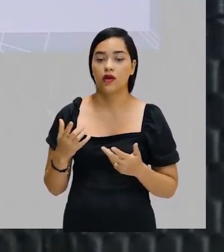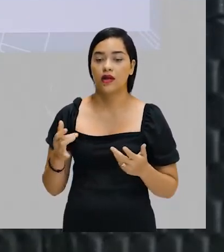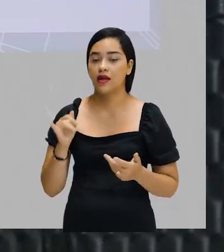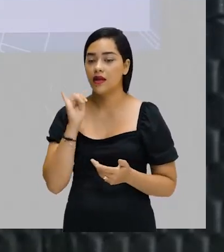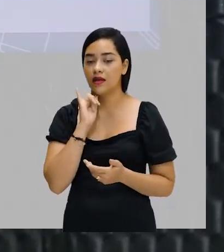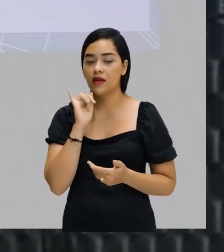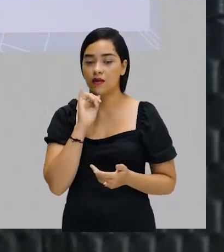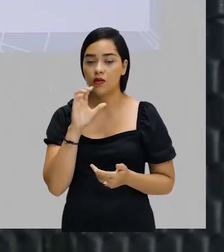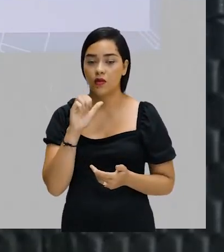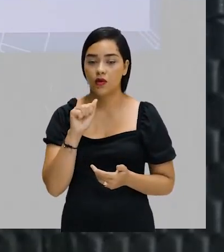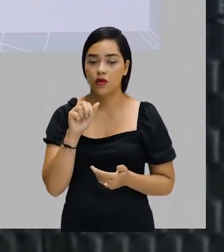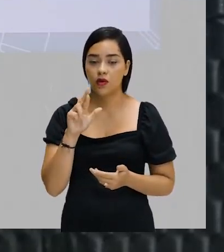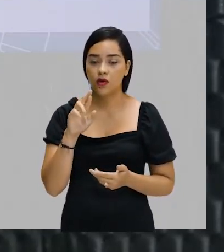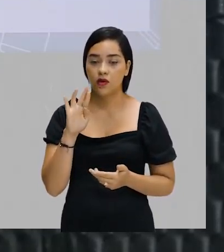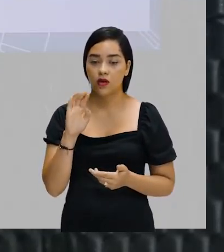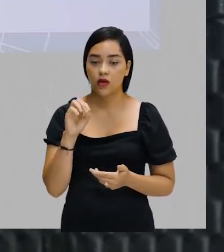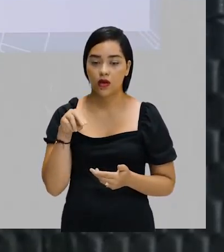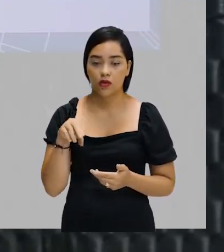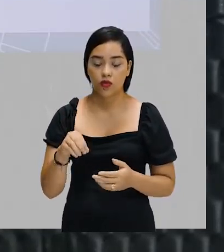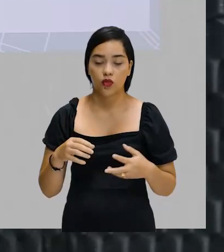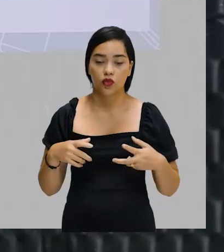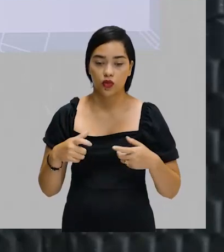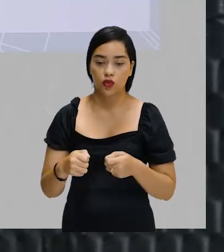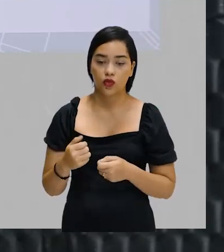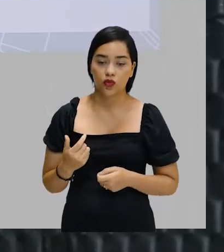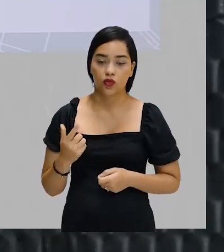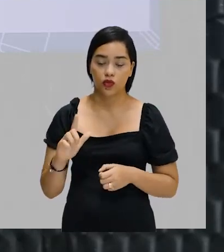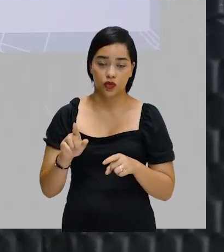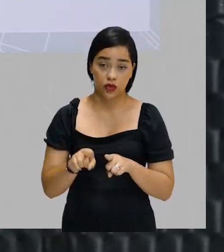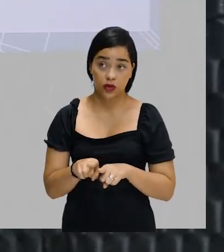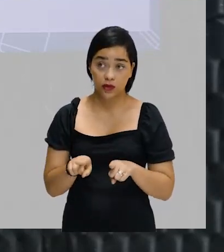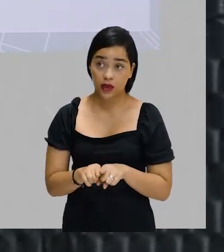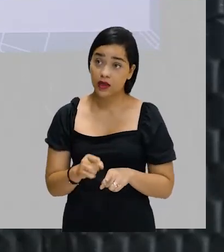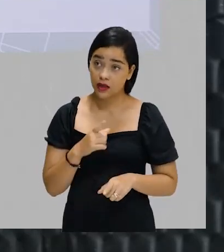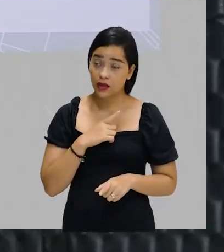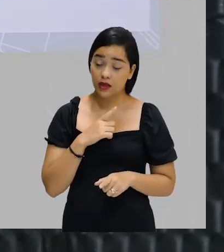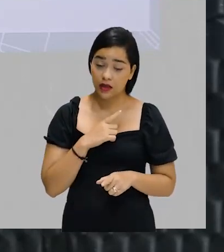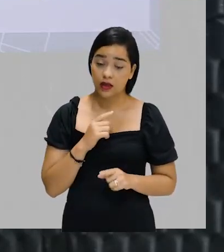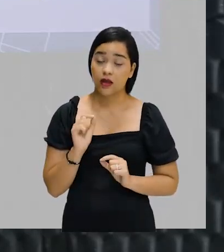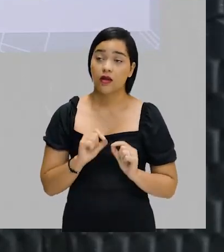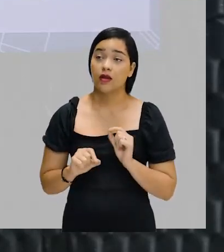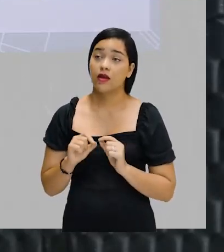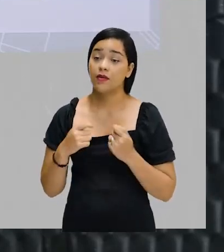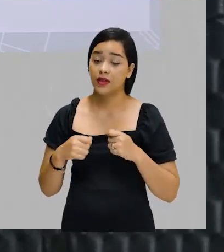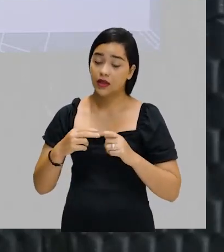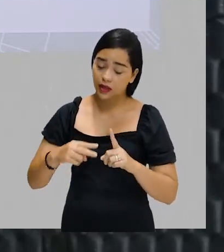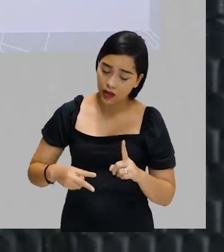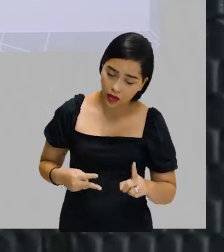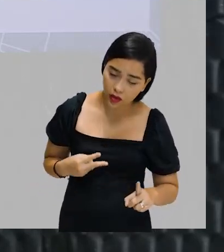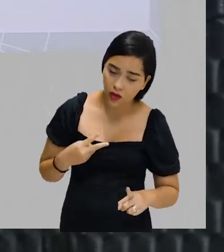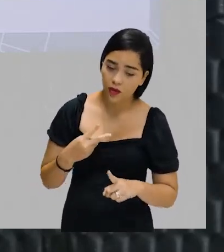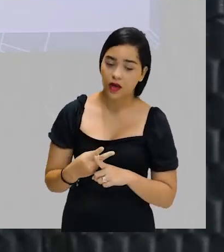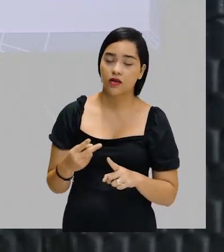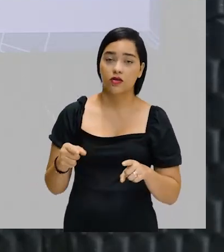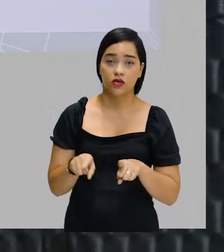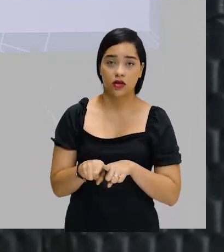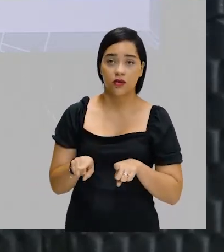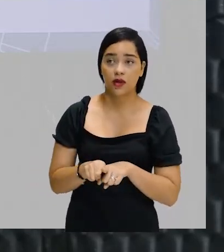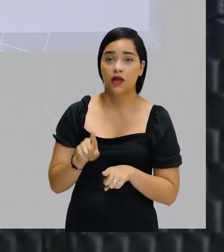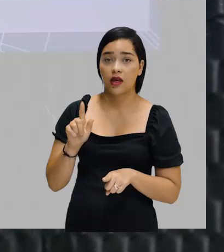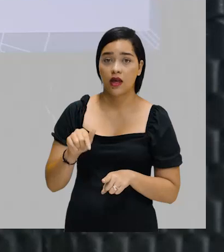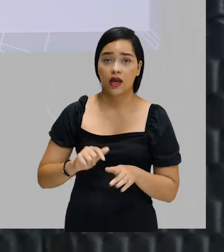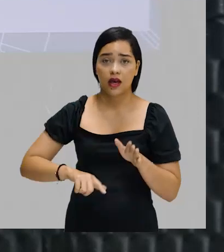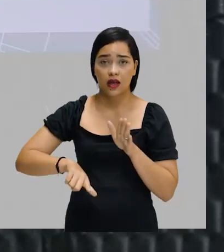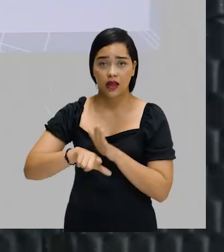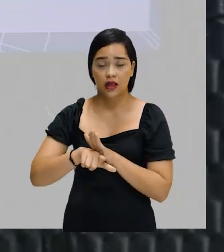o carbono, então todos os outros componentes tiveram que ser dobrados também. Essa é a